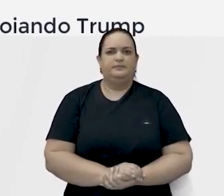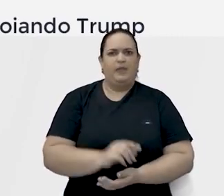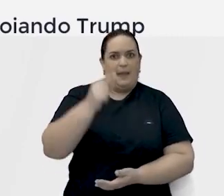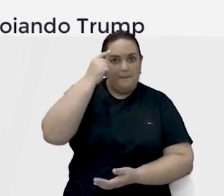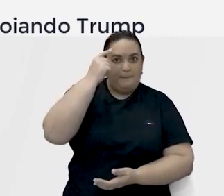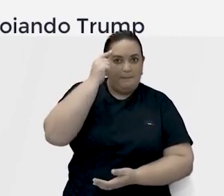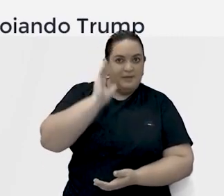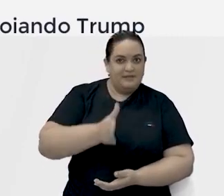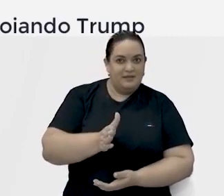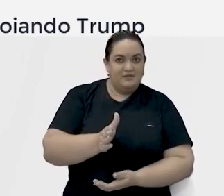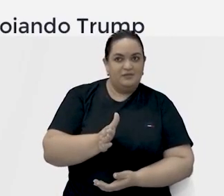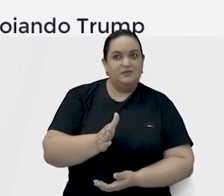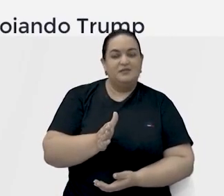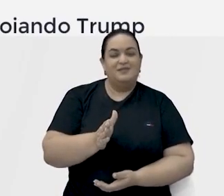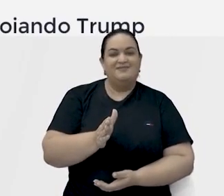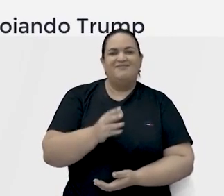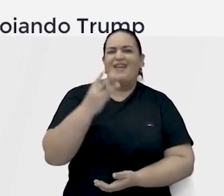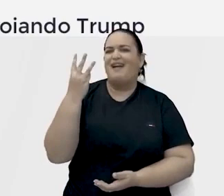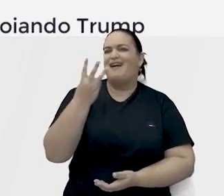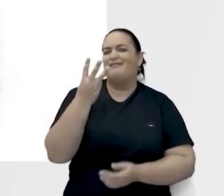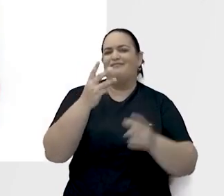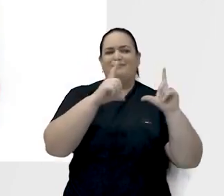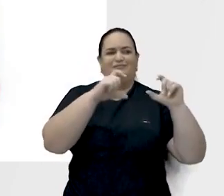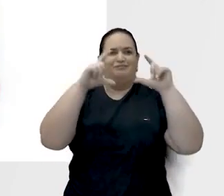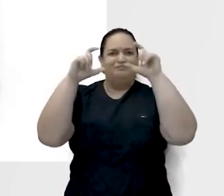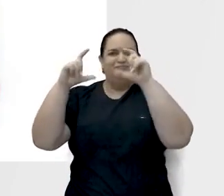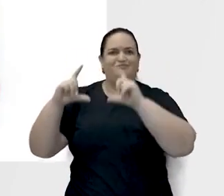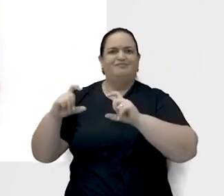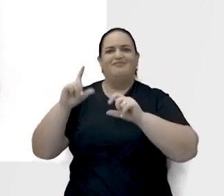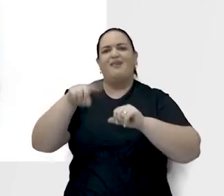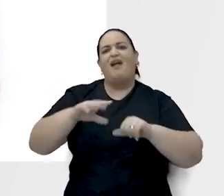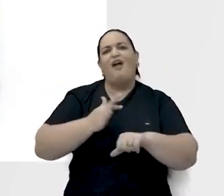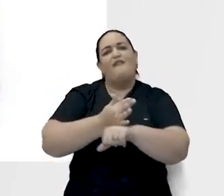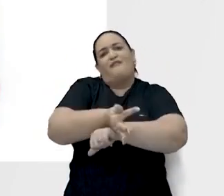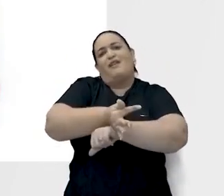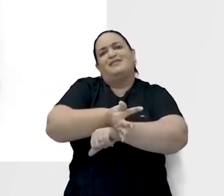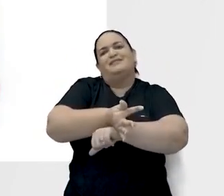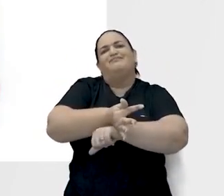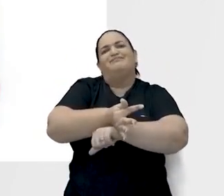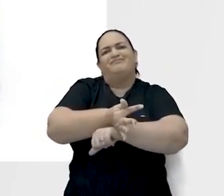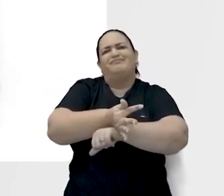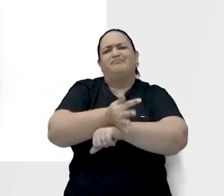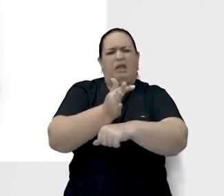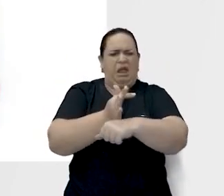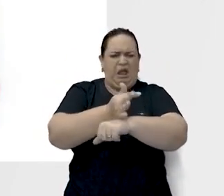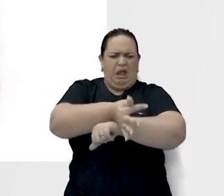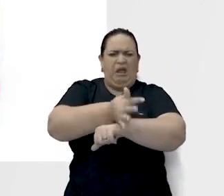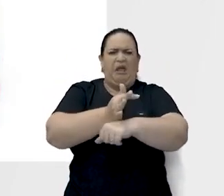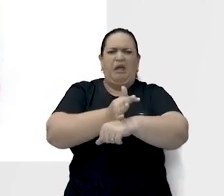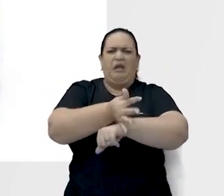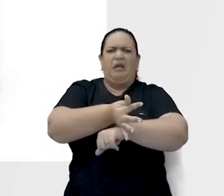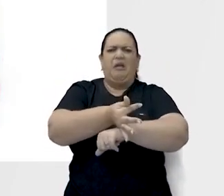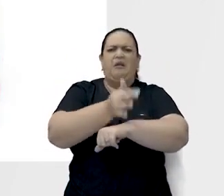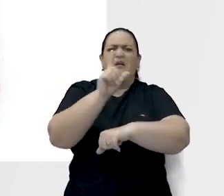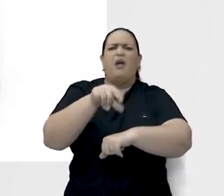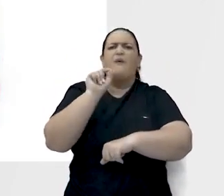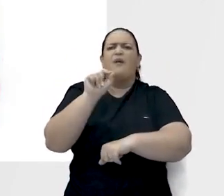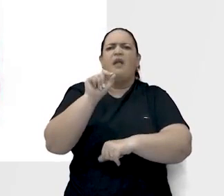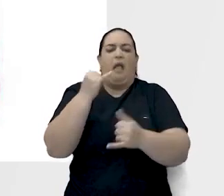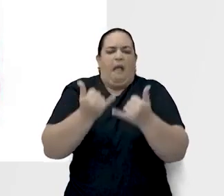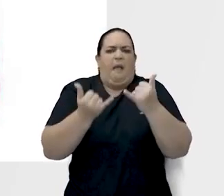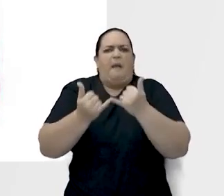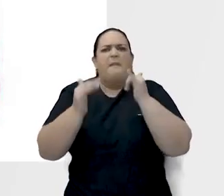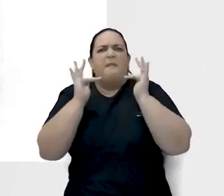pensaram? Pois bem, as três imagens são fake news. E o que danado é uma fake news, né? É como uma fofoca